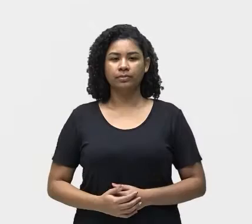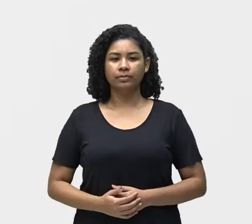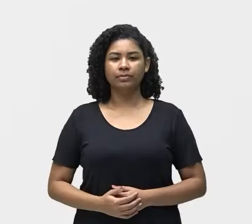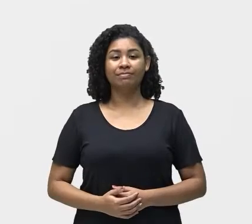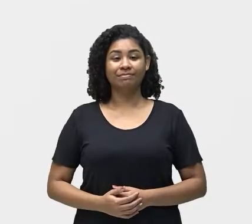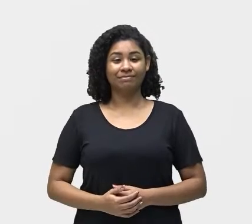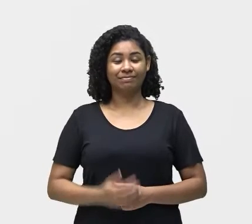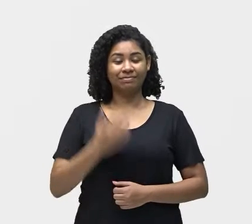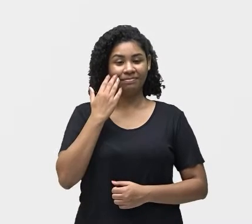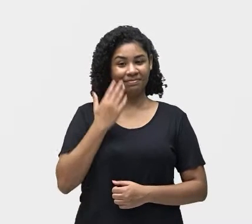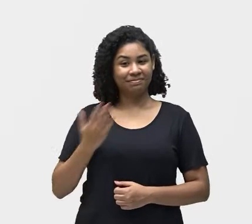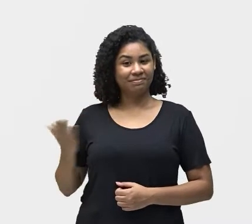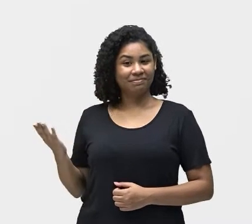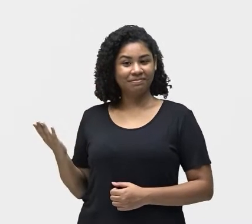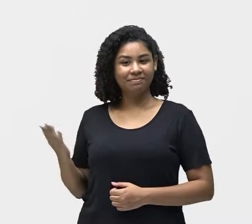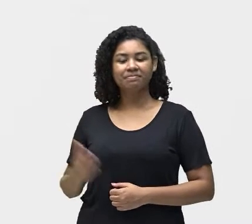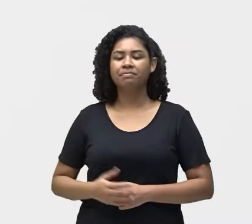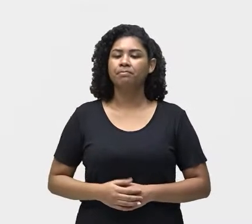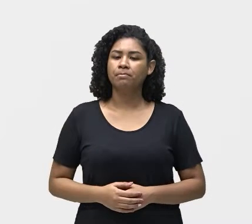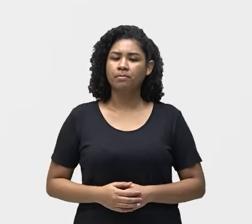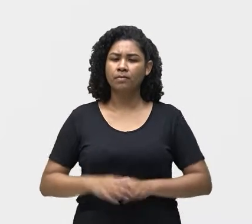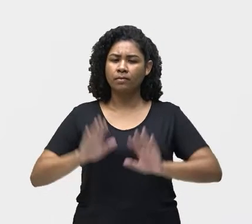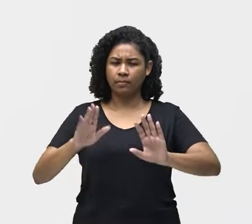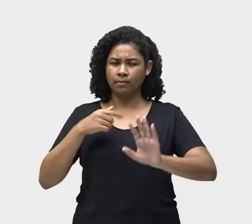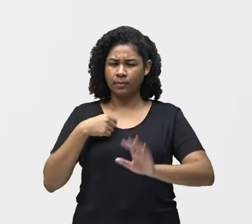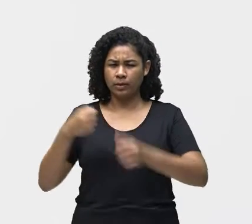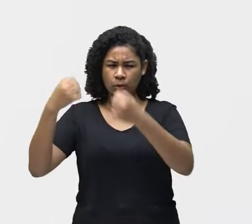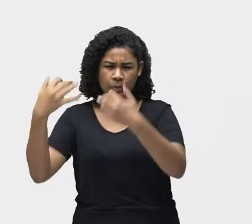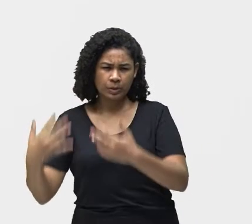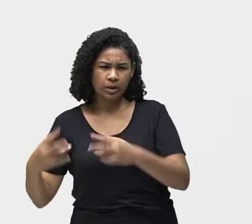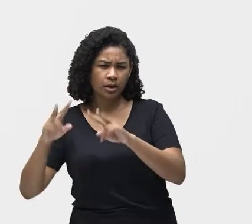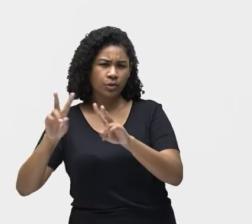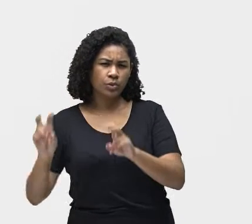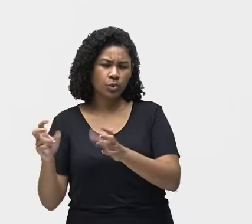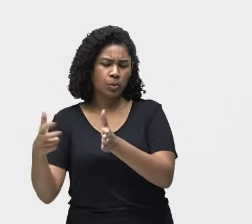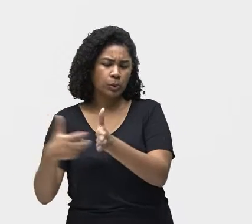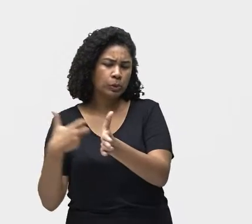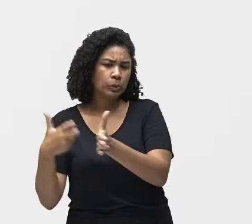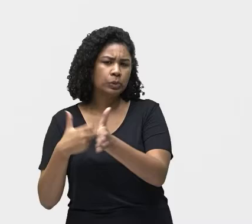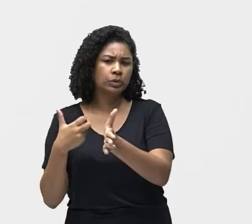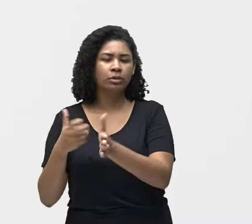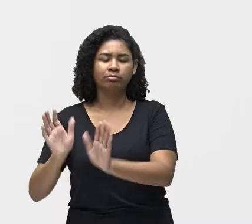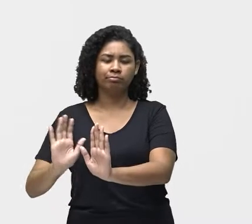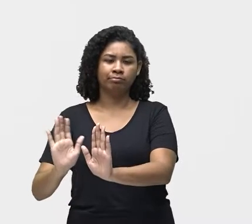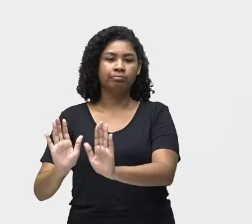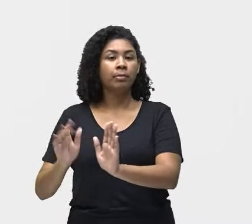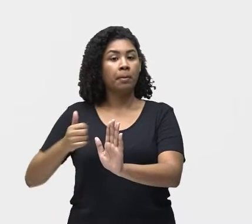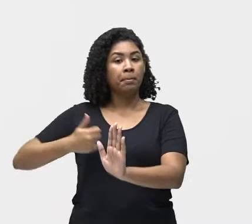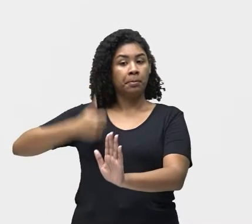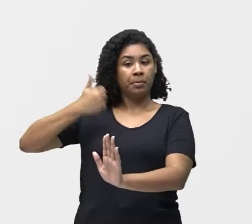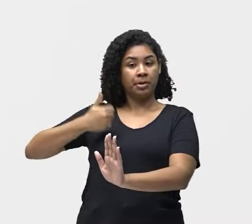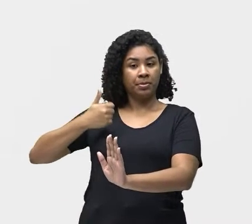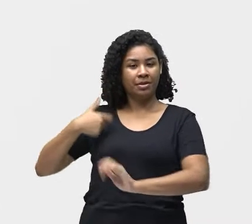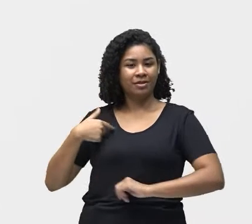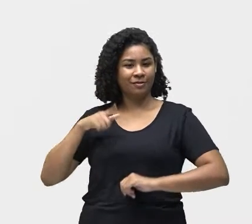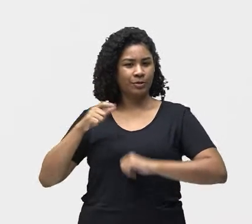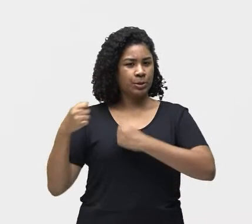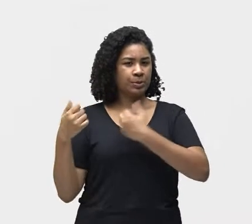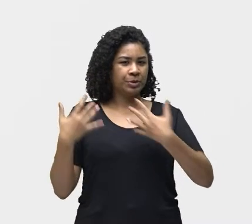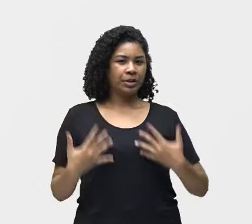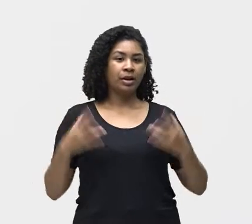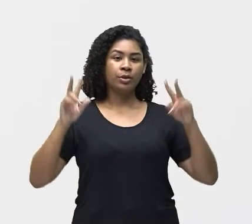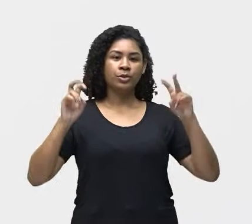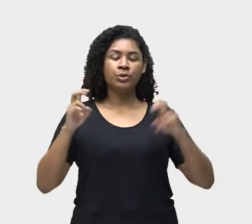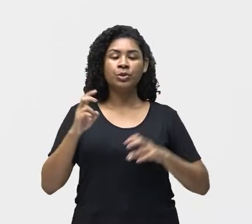Bom, então antes de falarmos aí sobre os combustíveis fósseis, né, continuar esse conceito, a gente vai falar também da